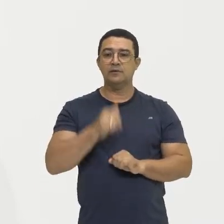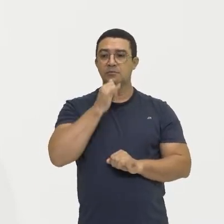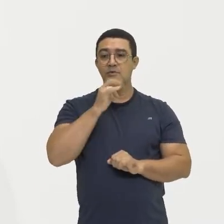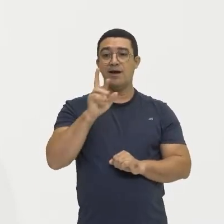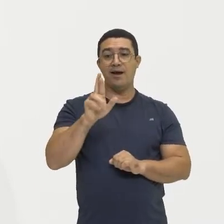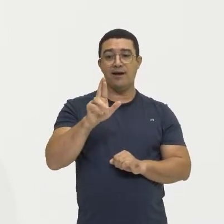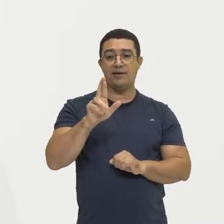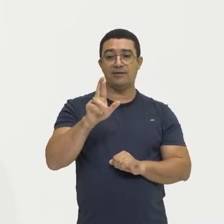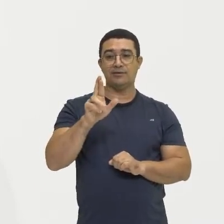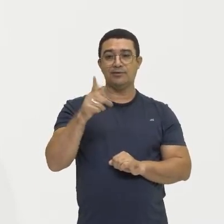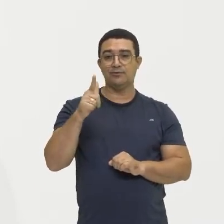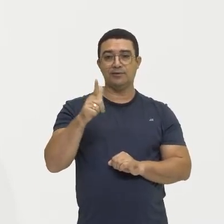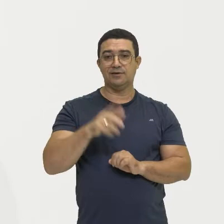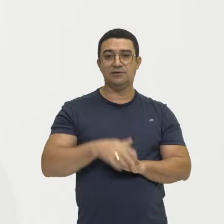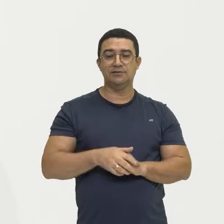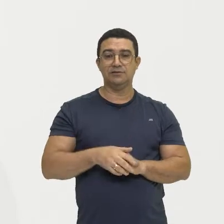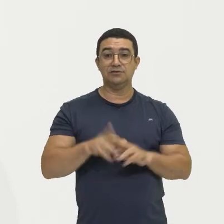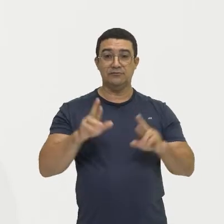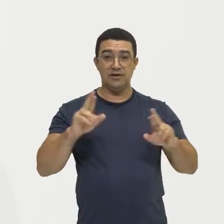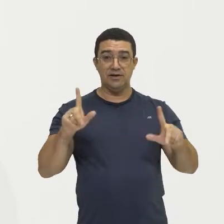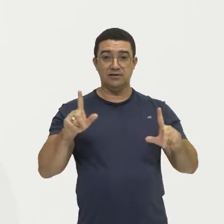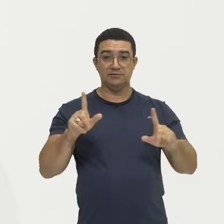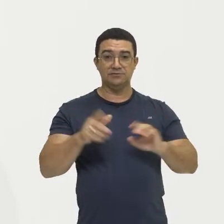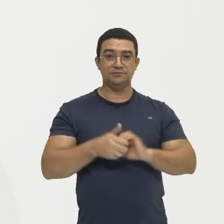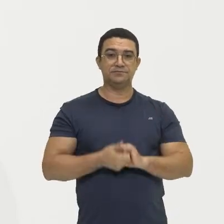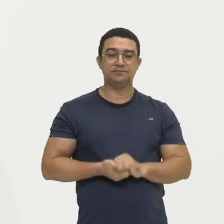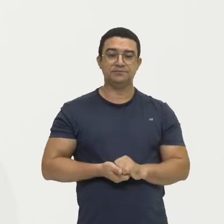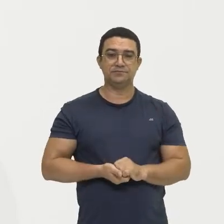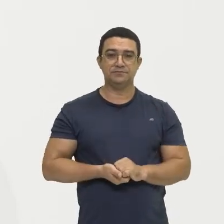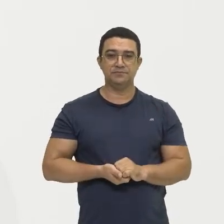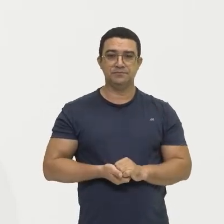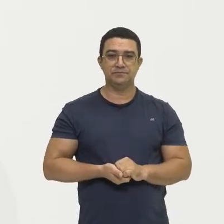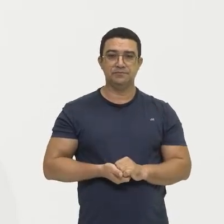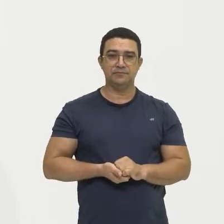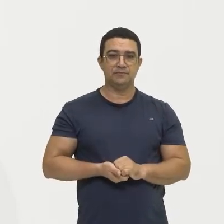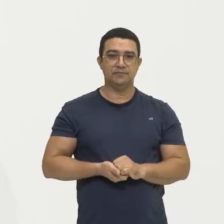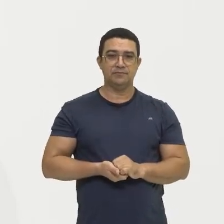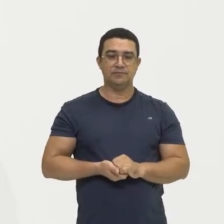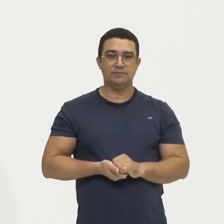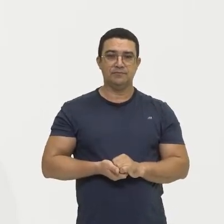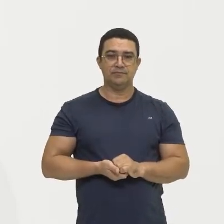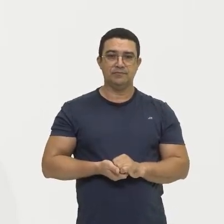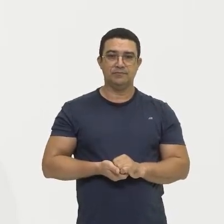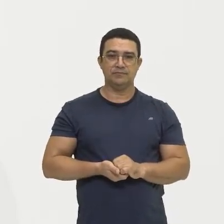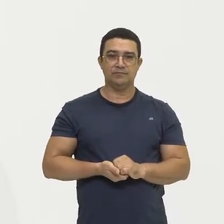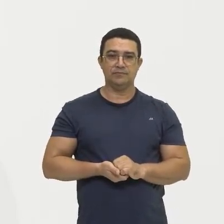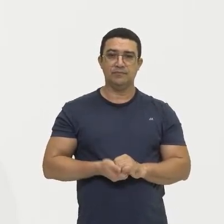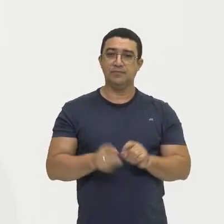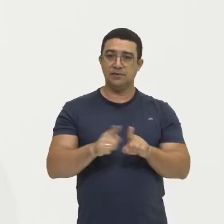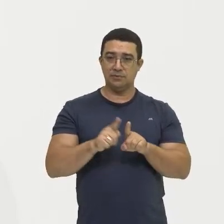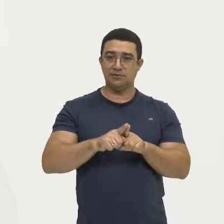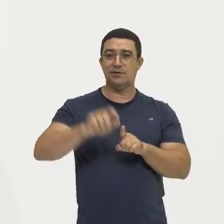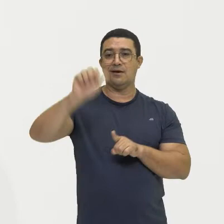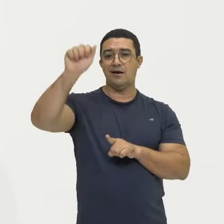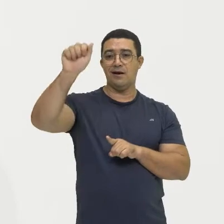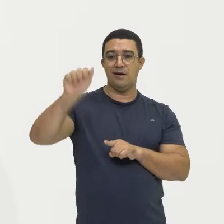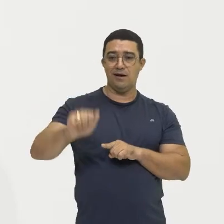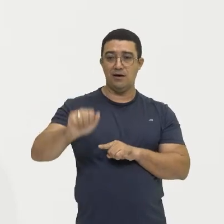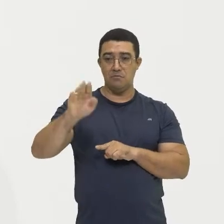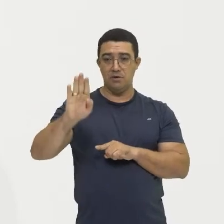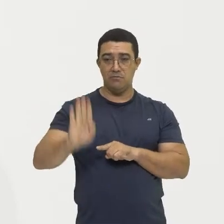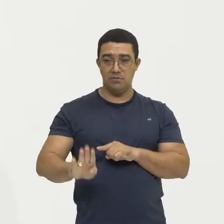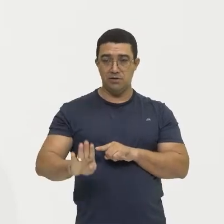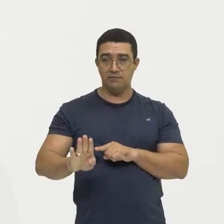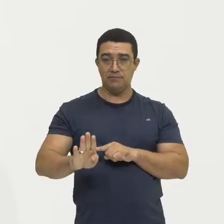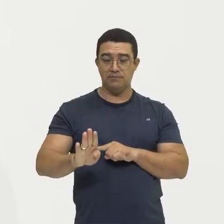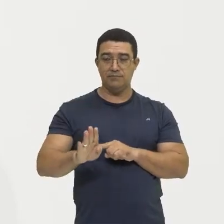então ficou imperfeita, né? E aí nós vamos ter, mais uma vez, ela está alternada, né? Aqui, ó,